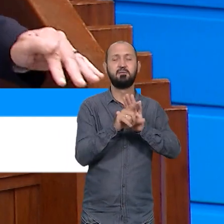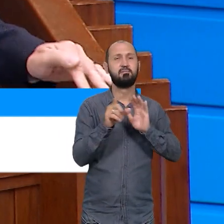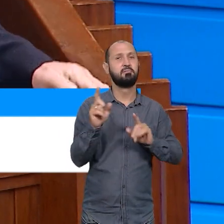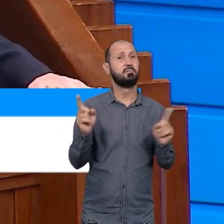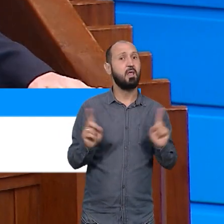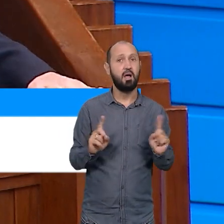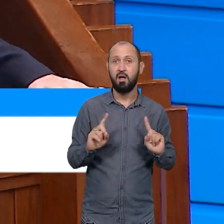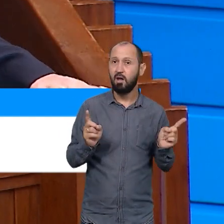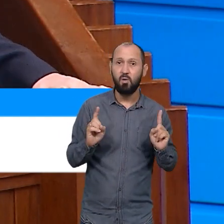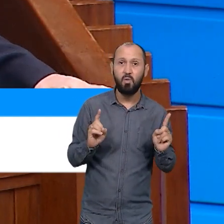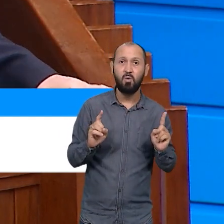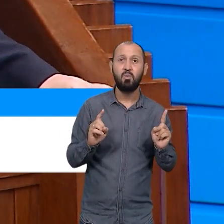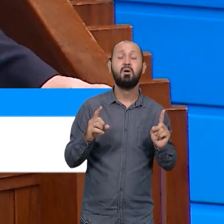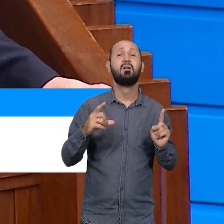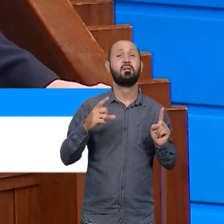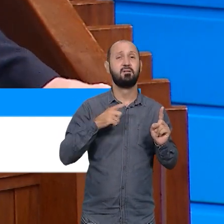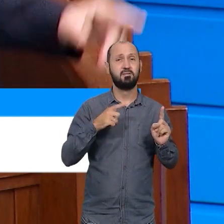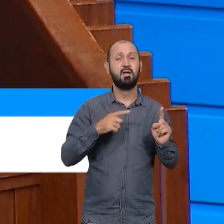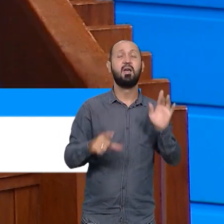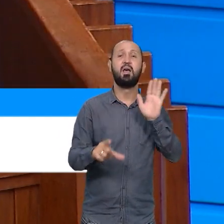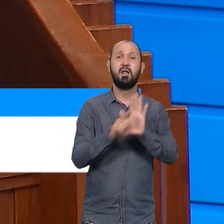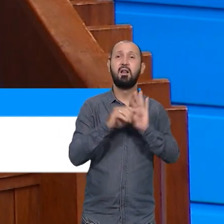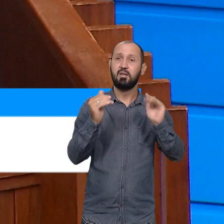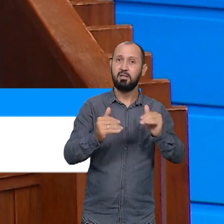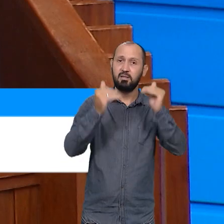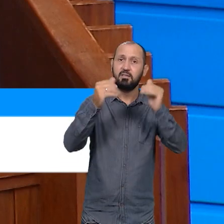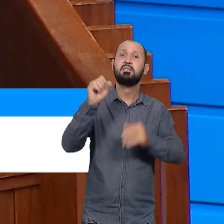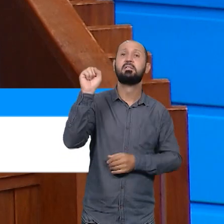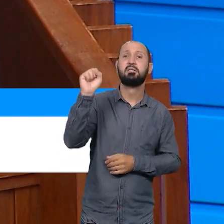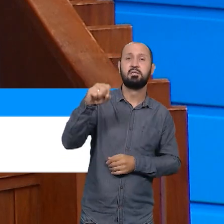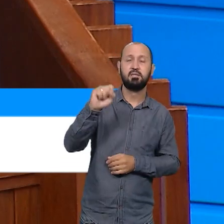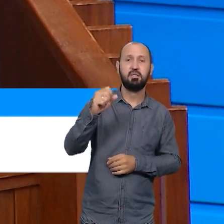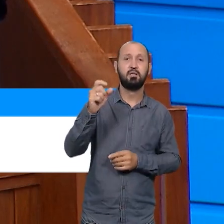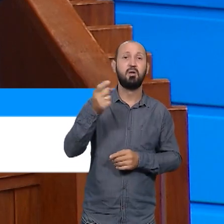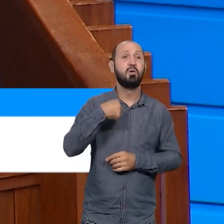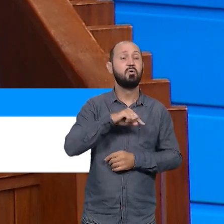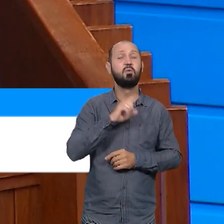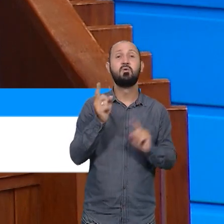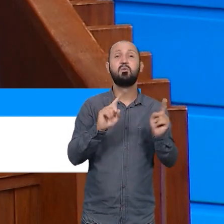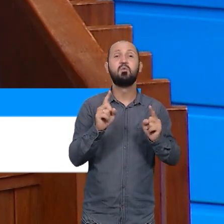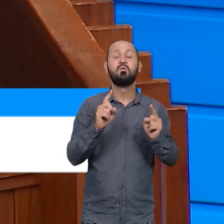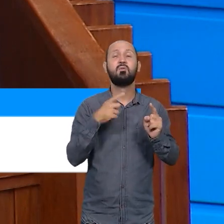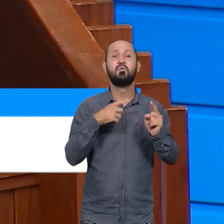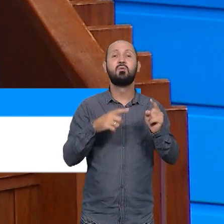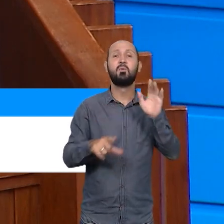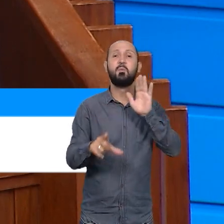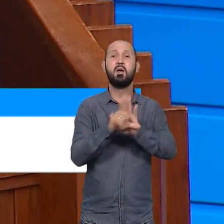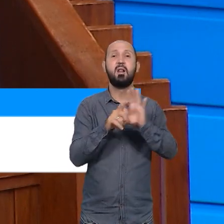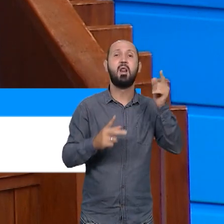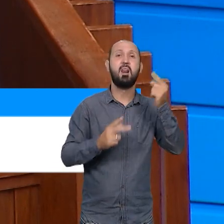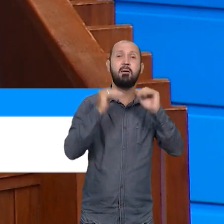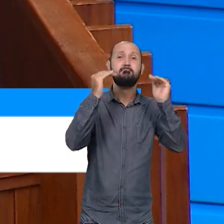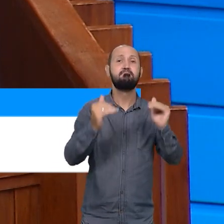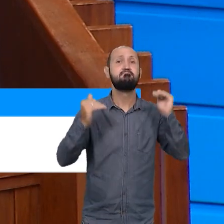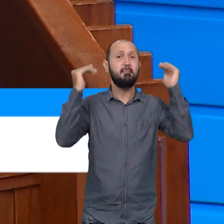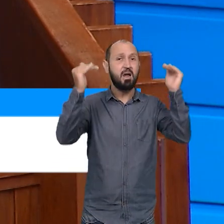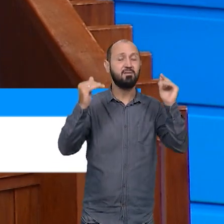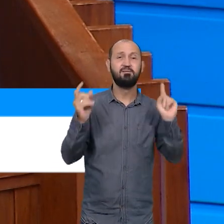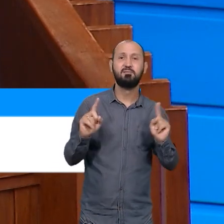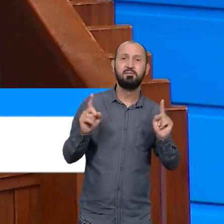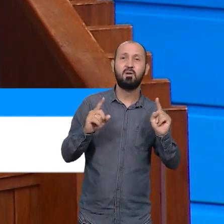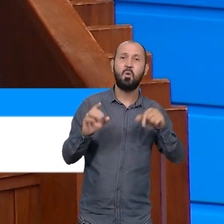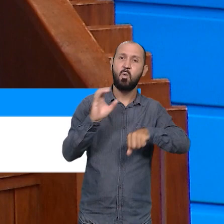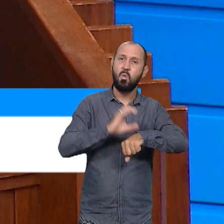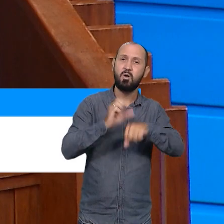leis, nós estamos ferindo. Não, tem a hierarquia das leis, sim, mas nós não vamos ferir nenhuma lei